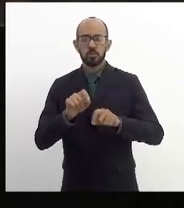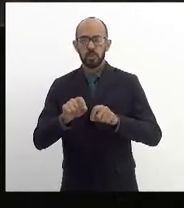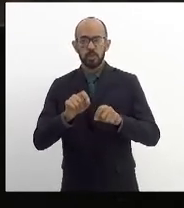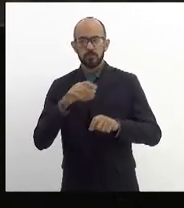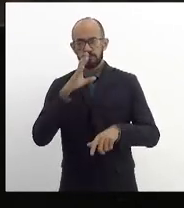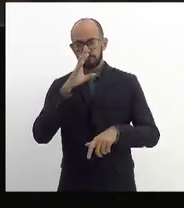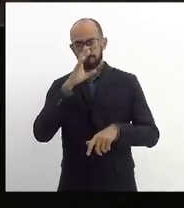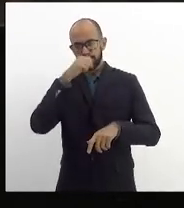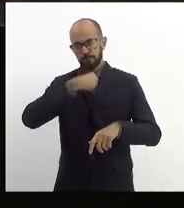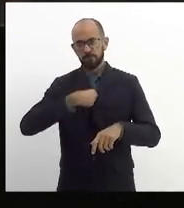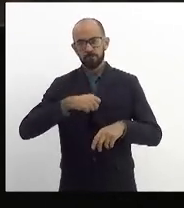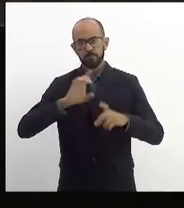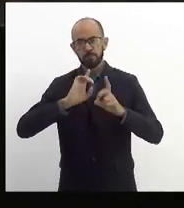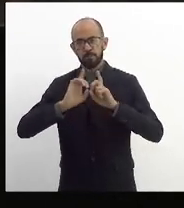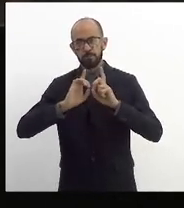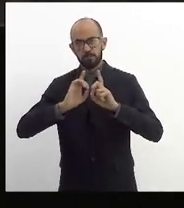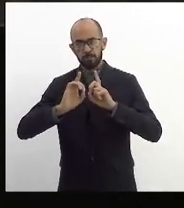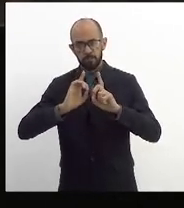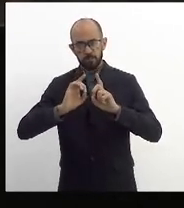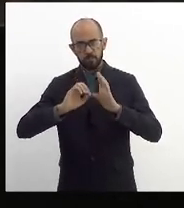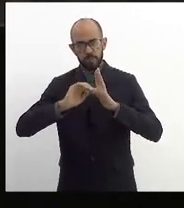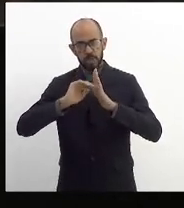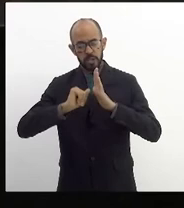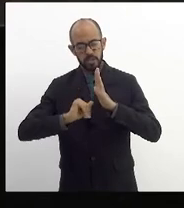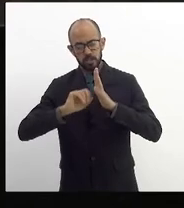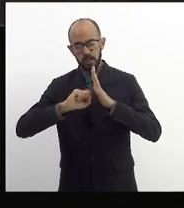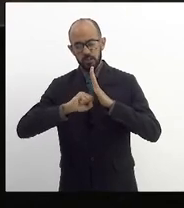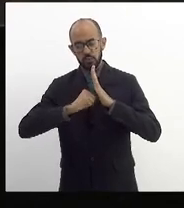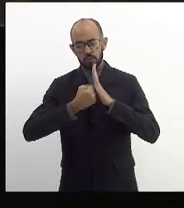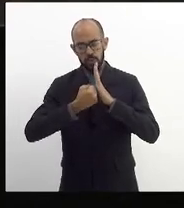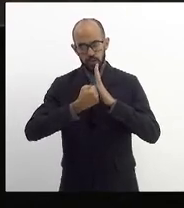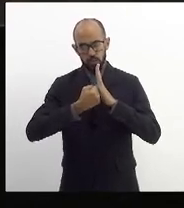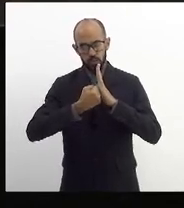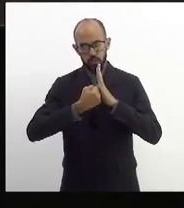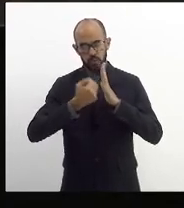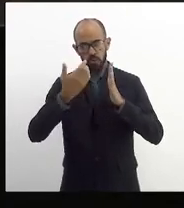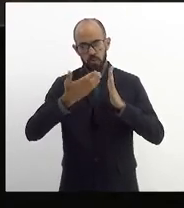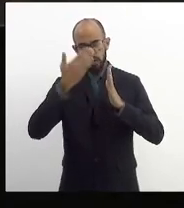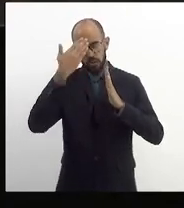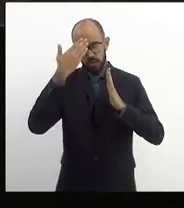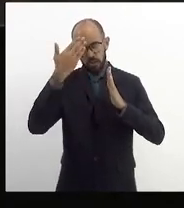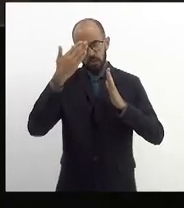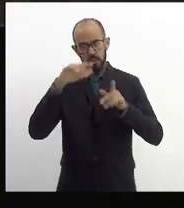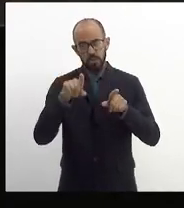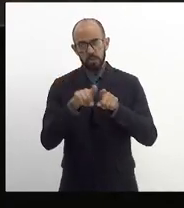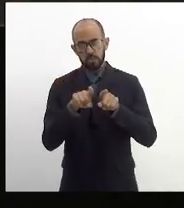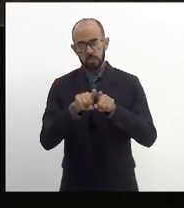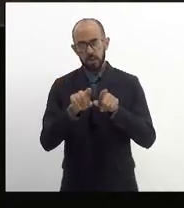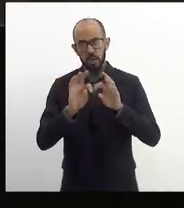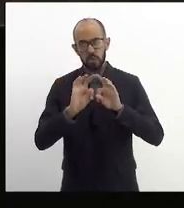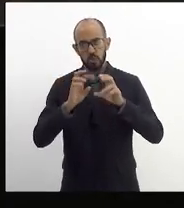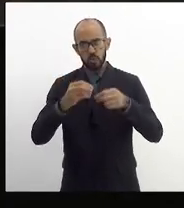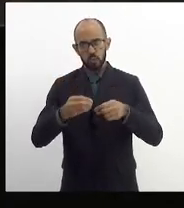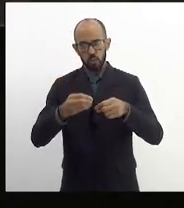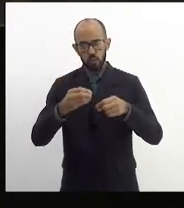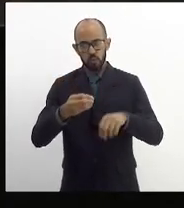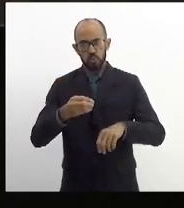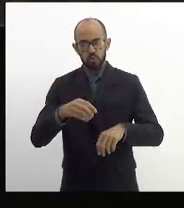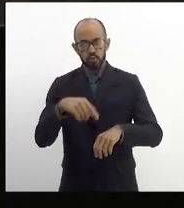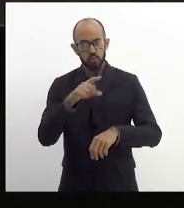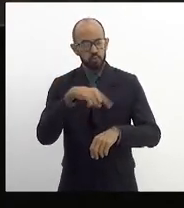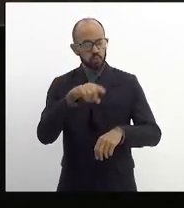insistimos no debate da derrubada do veto e eu quero agradecer aqui a todos os companheiros